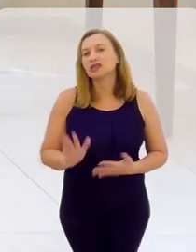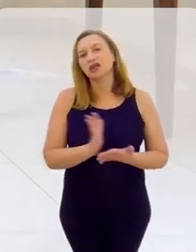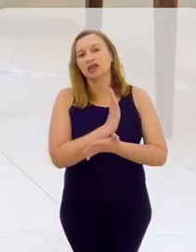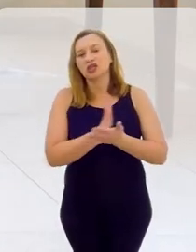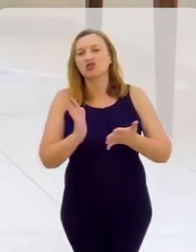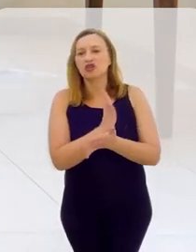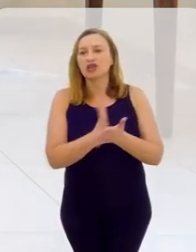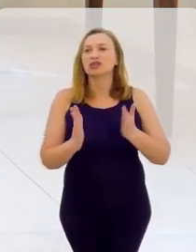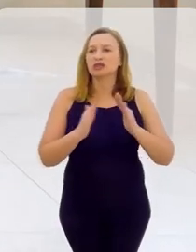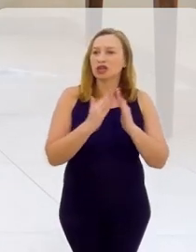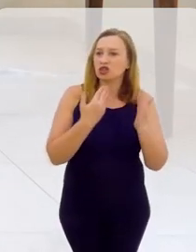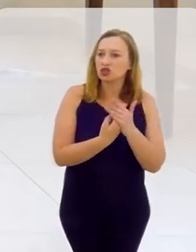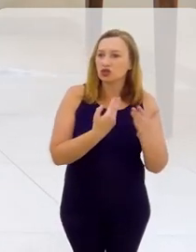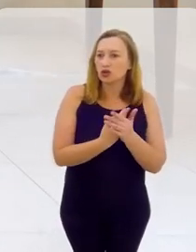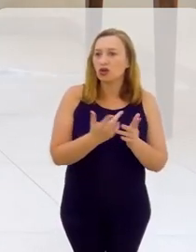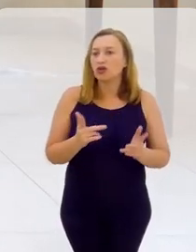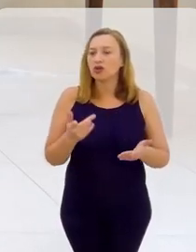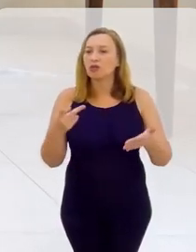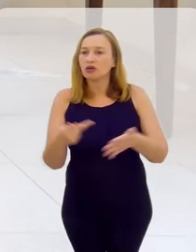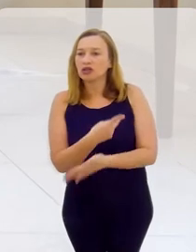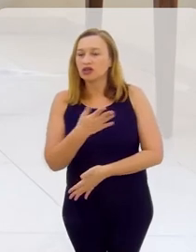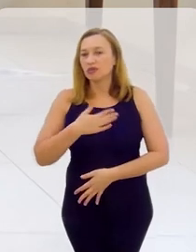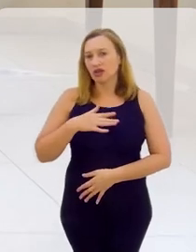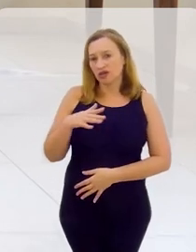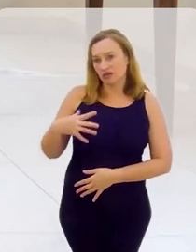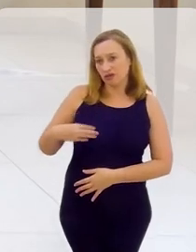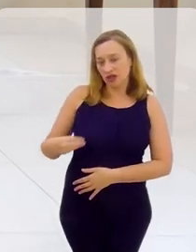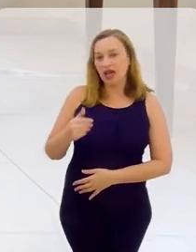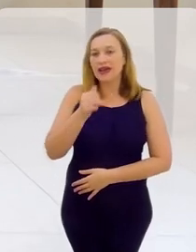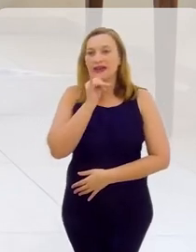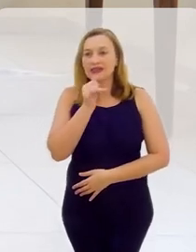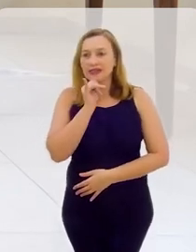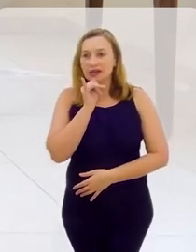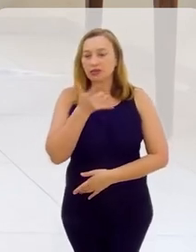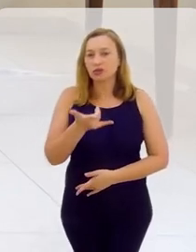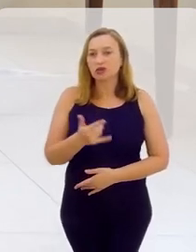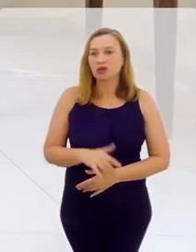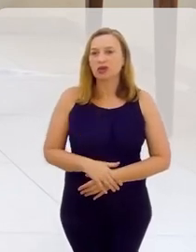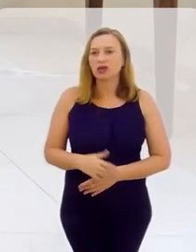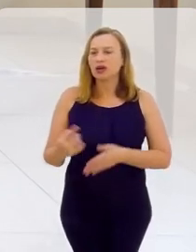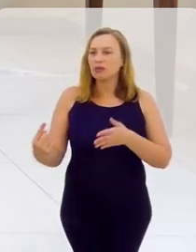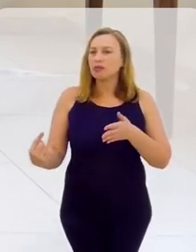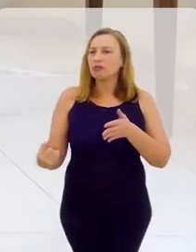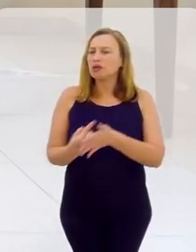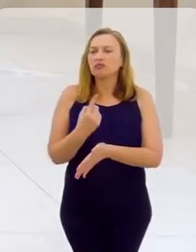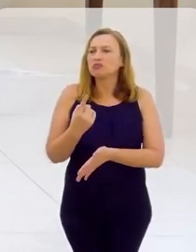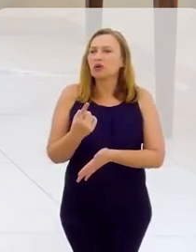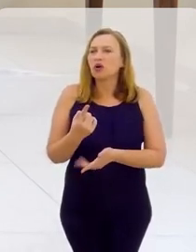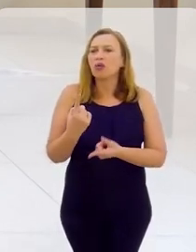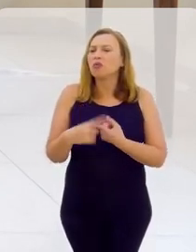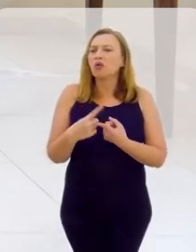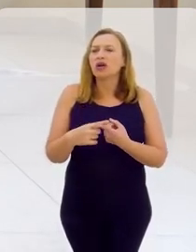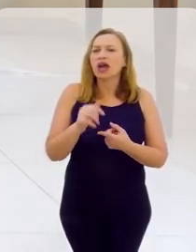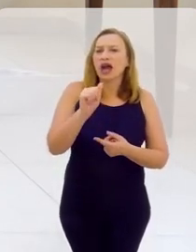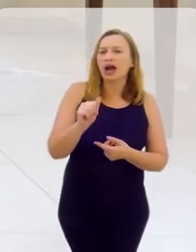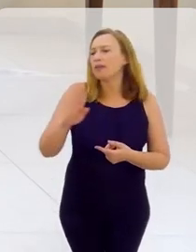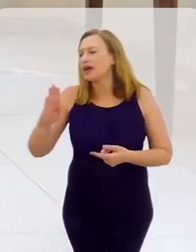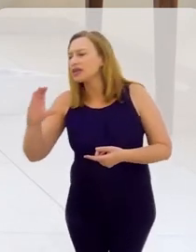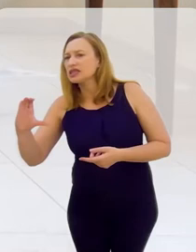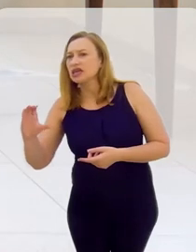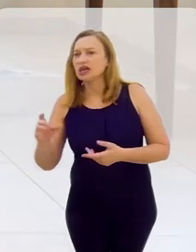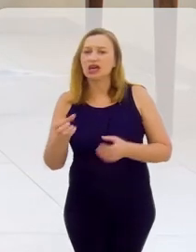A criança, muitas vezes, na escola, né, como aconteceu com as minhas filhas, por exemplo, algumas crianças perguntavam para ela por que